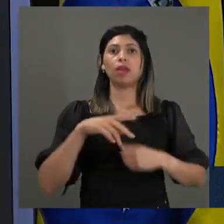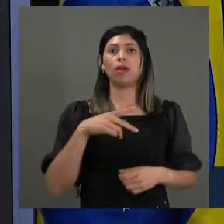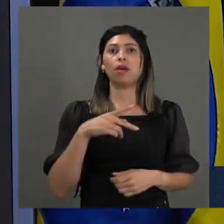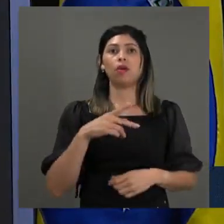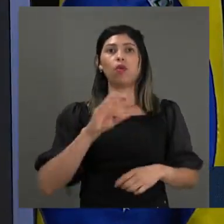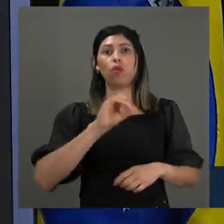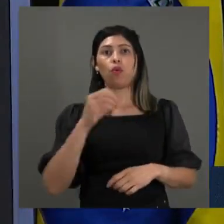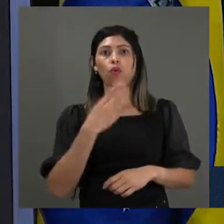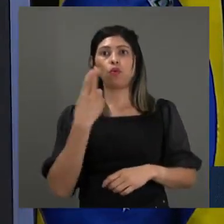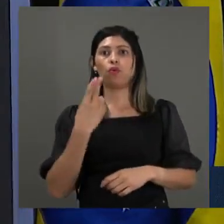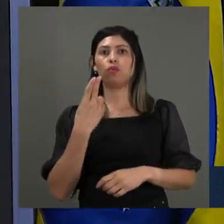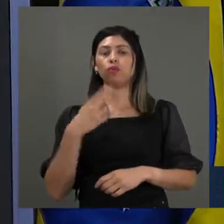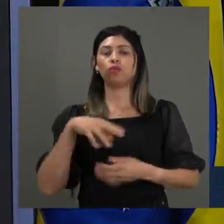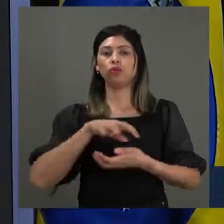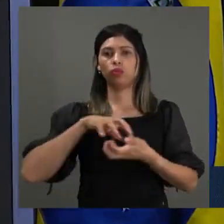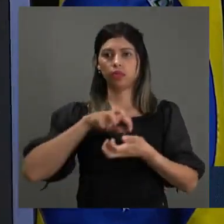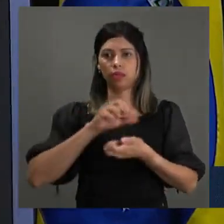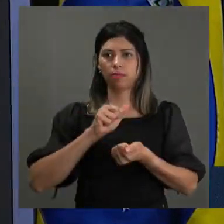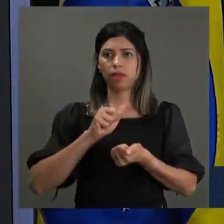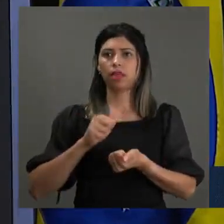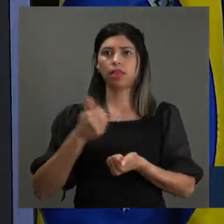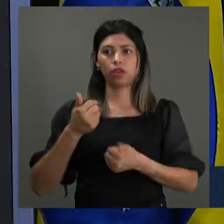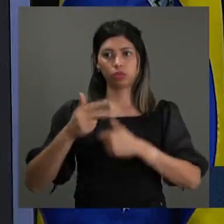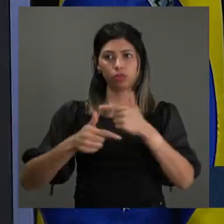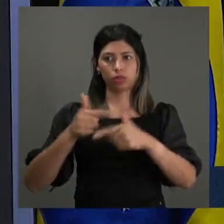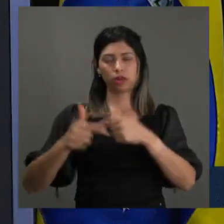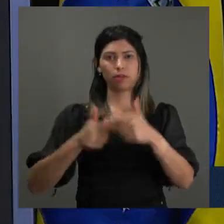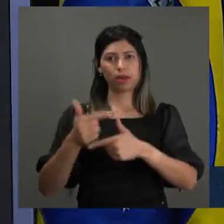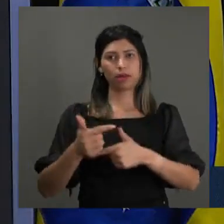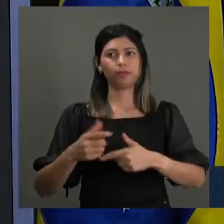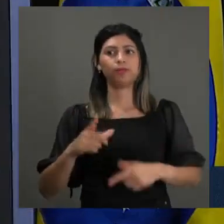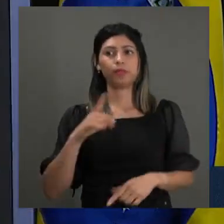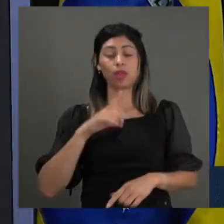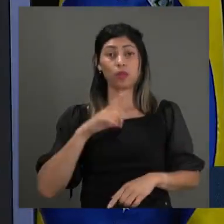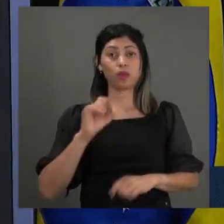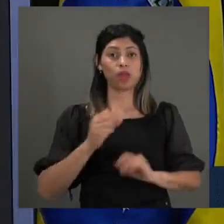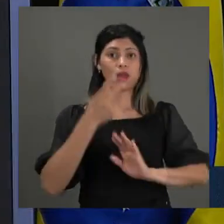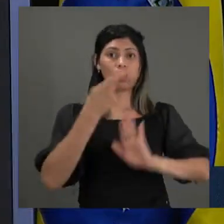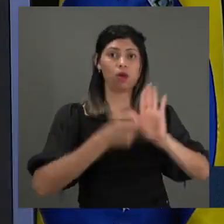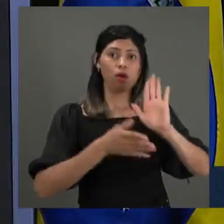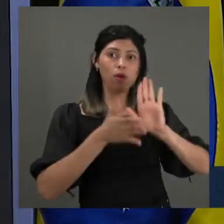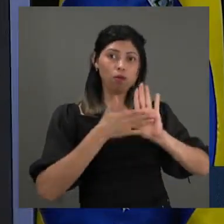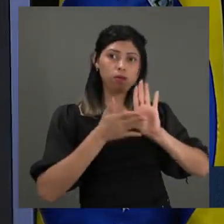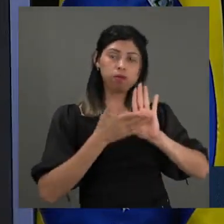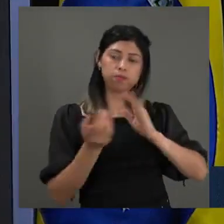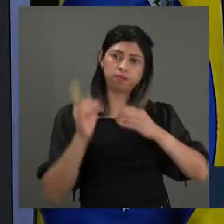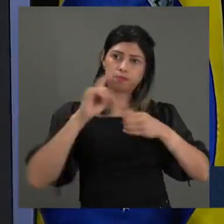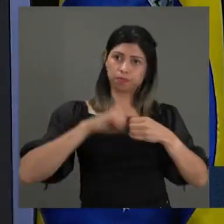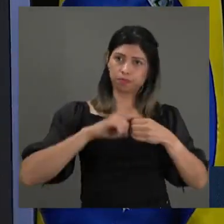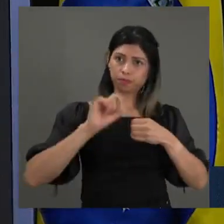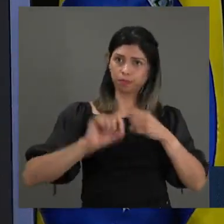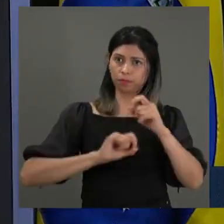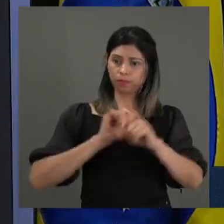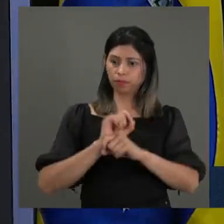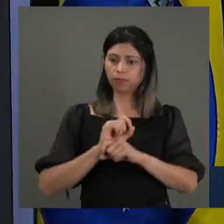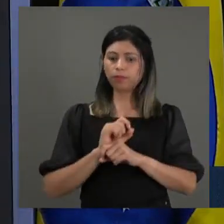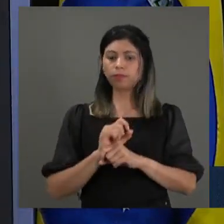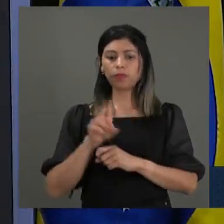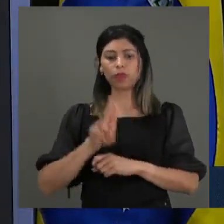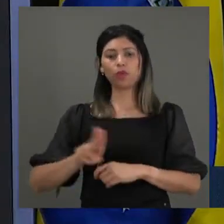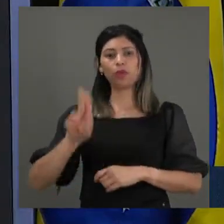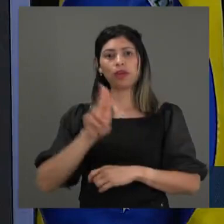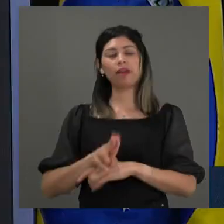sustentabilidade para a operação. Está também prevista no plano a volta da operação da unidade de fertilizantes